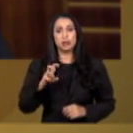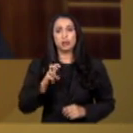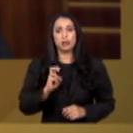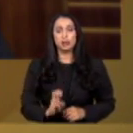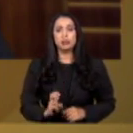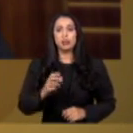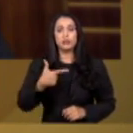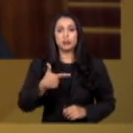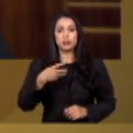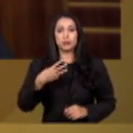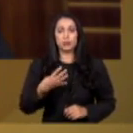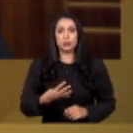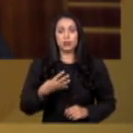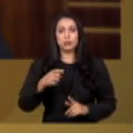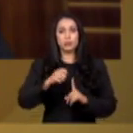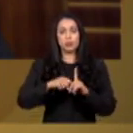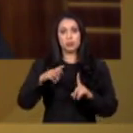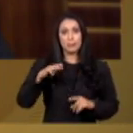13445/17